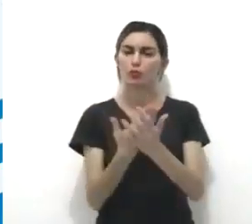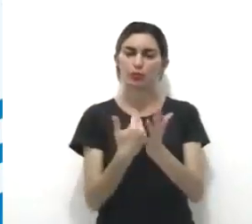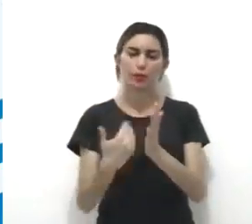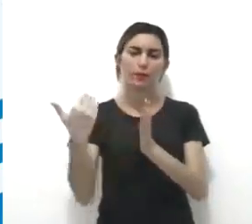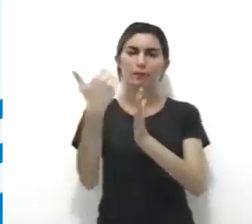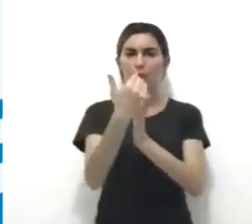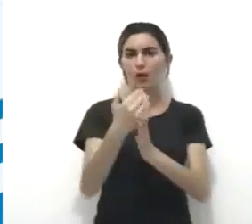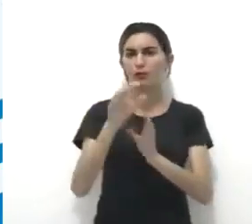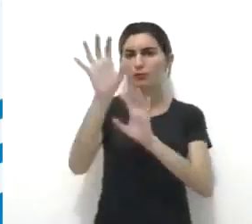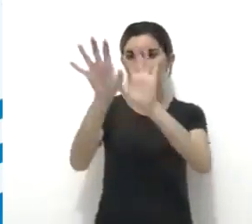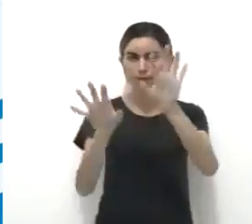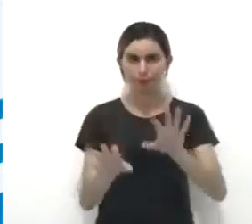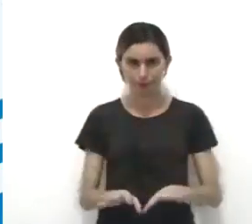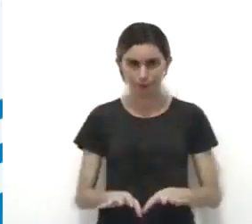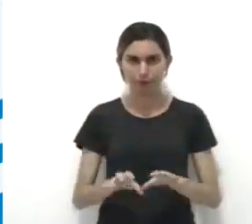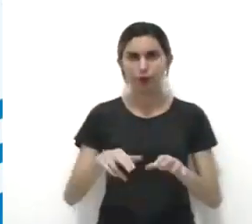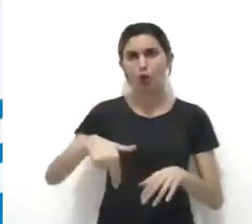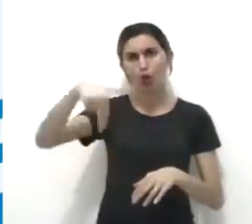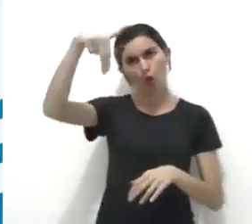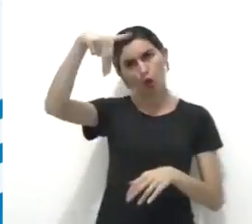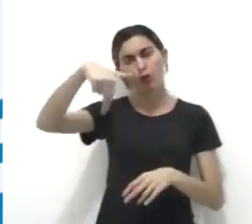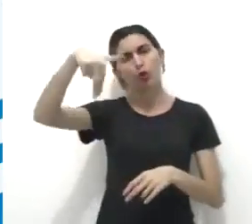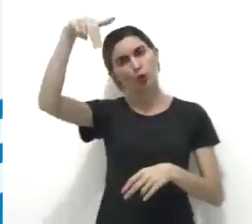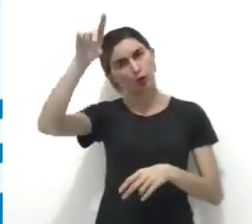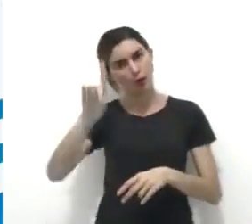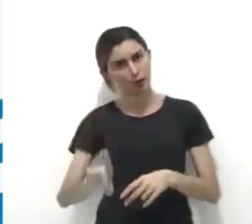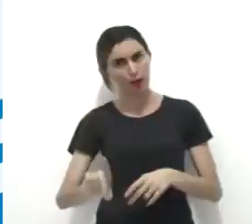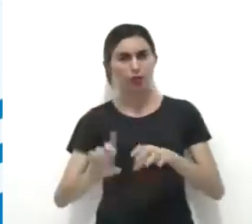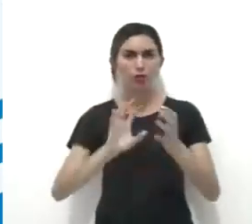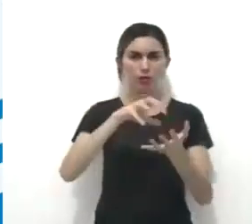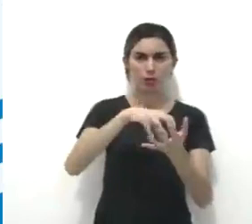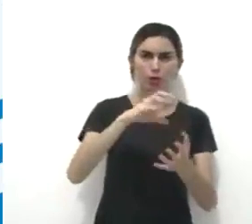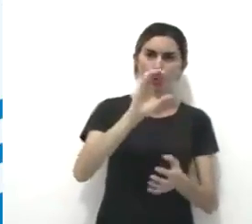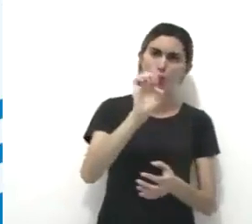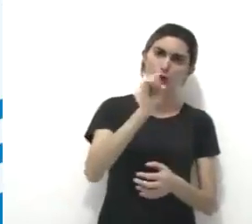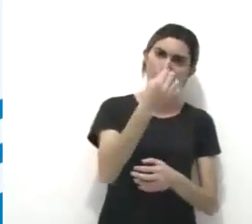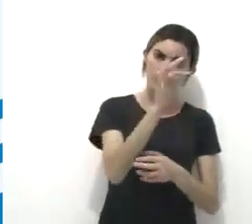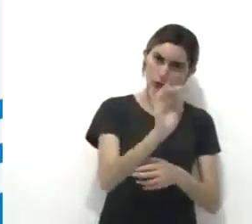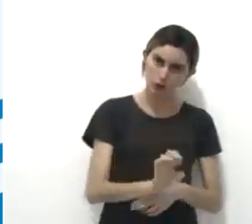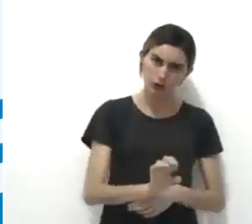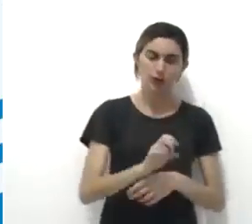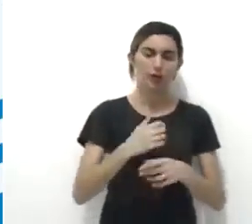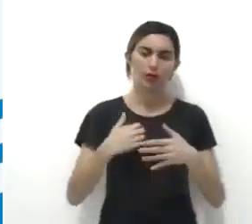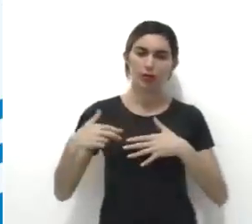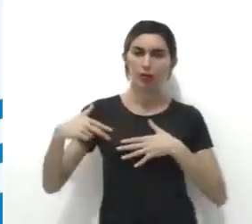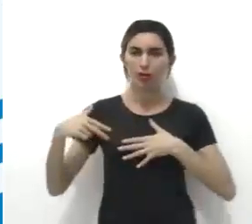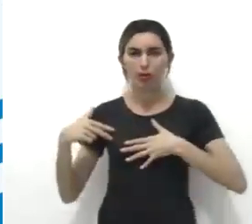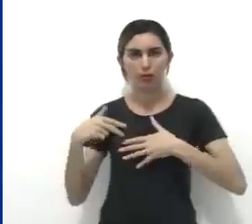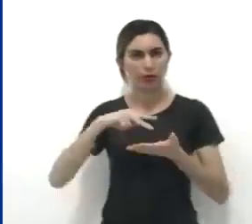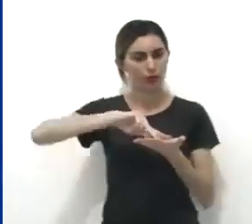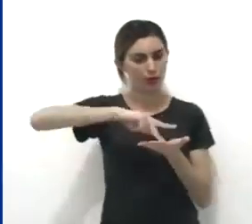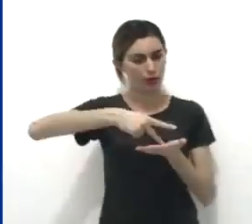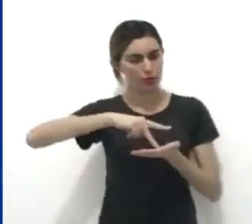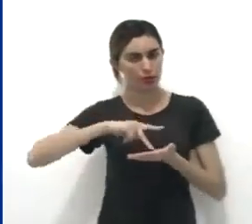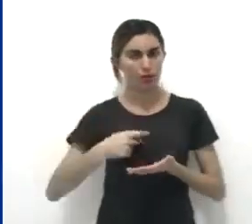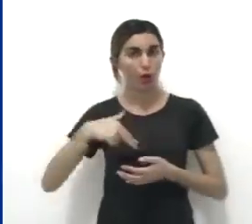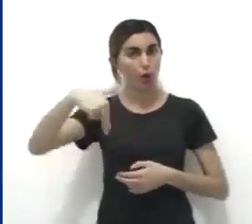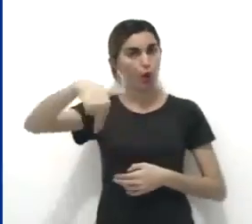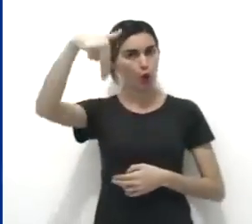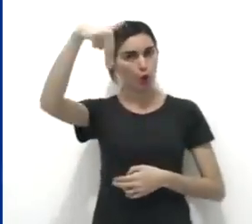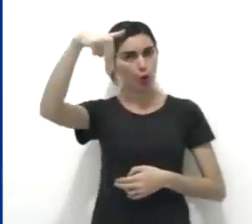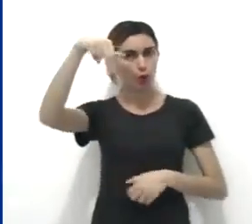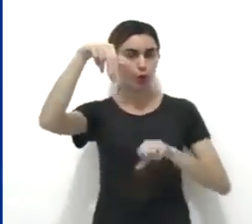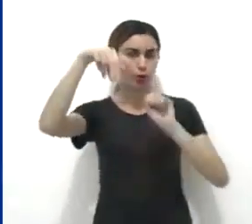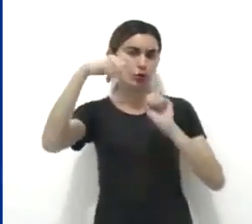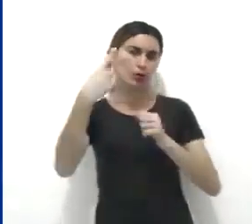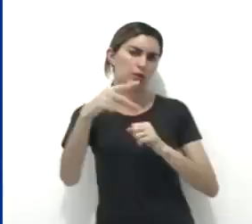um pouquinho mais sobre as regiões Norte, Nordeste e Centro-Oeste através das danças. Então, região